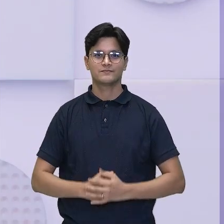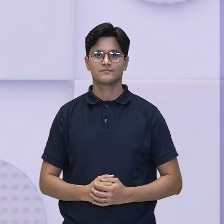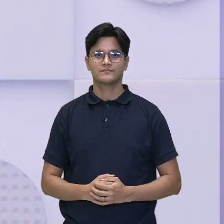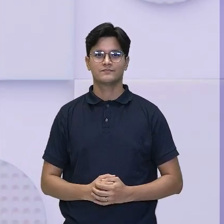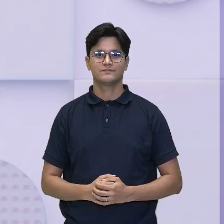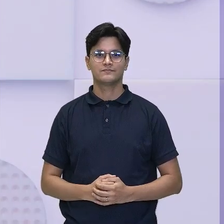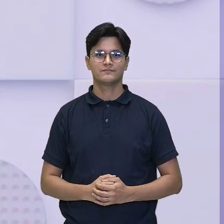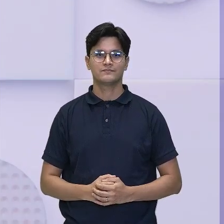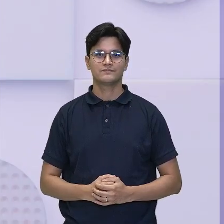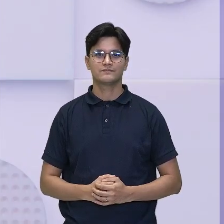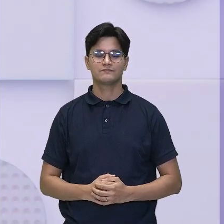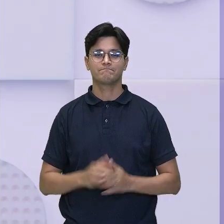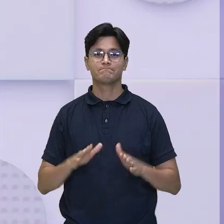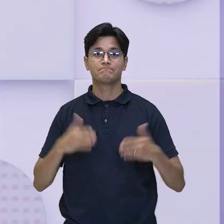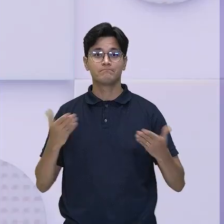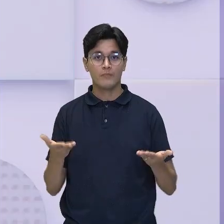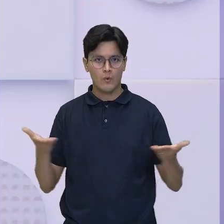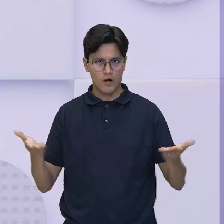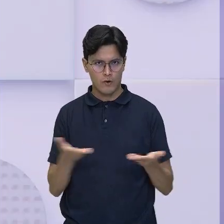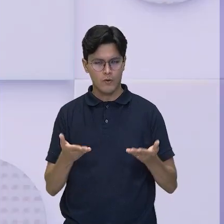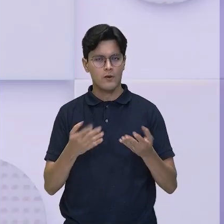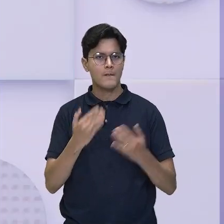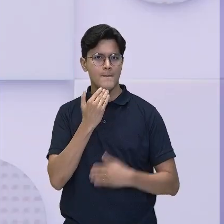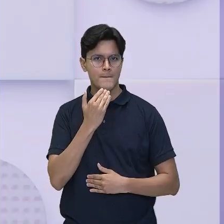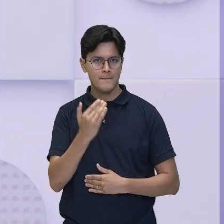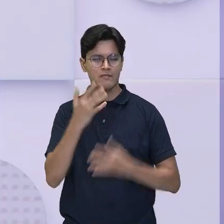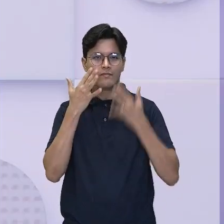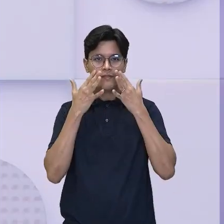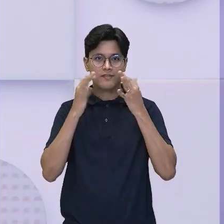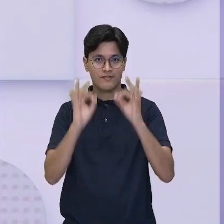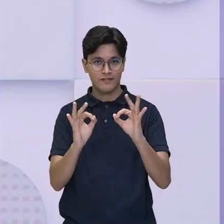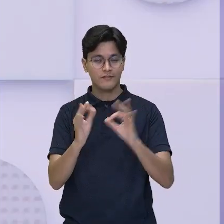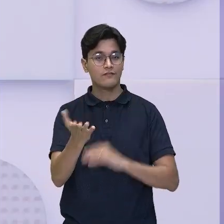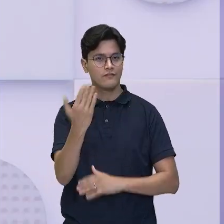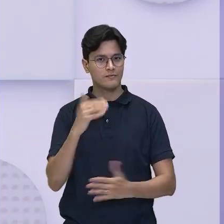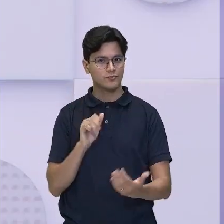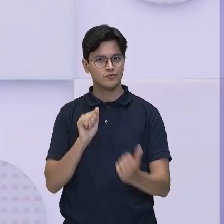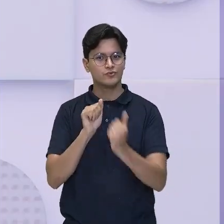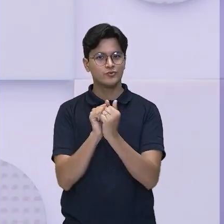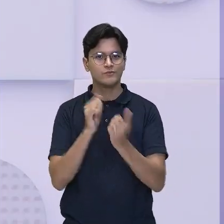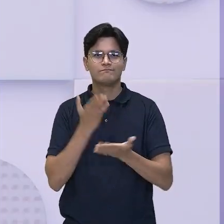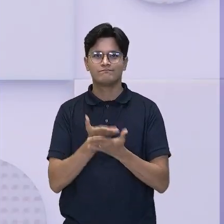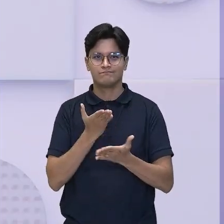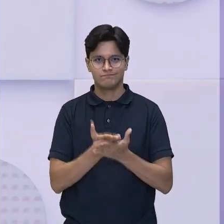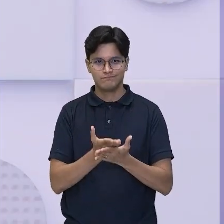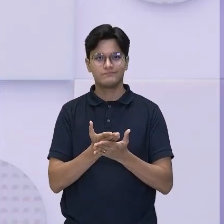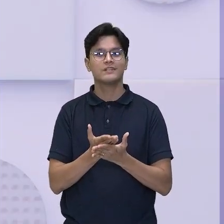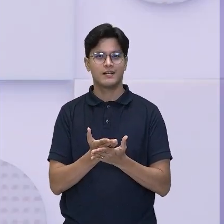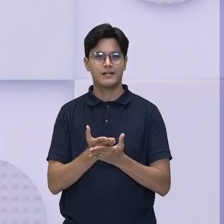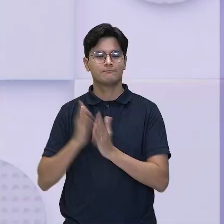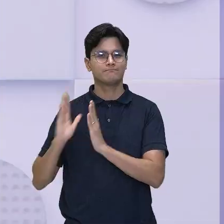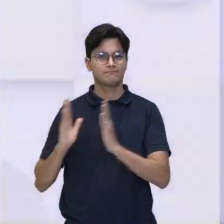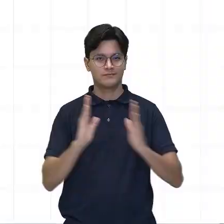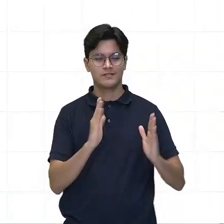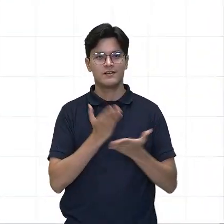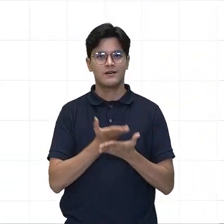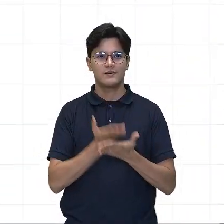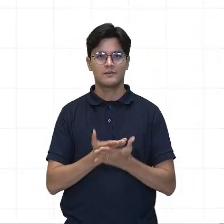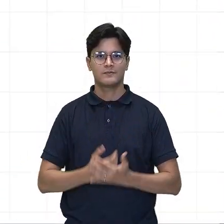Então, muita atenção nesse momento e vamos juntos estudar com muita atenção cada passo da aula de hoje.